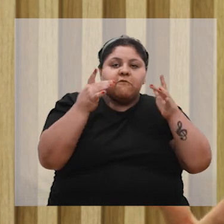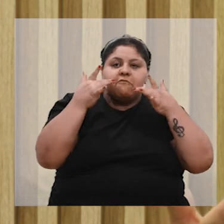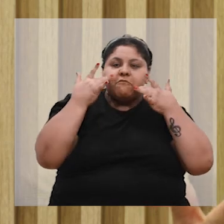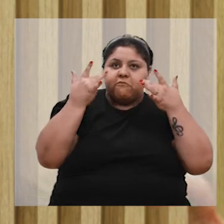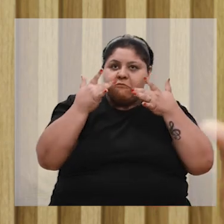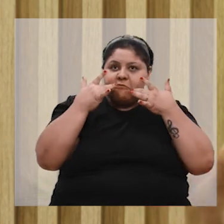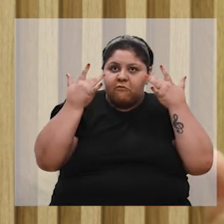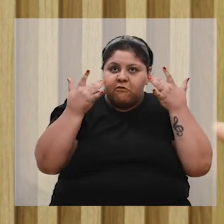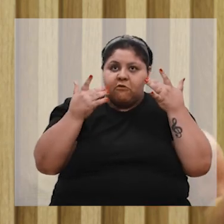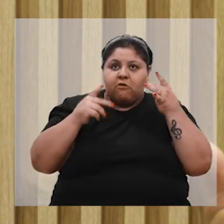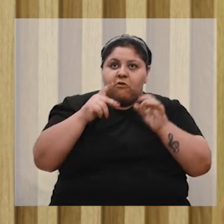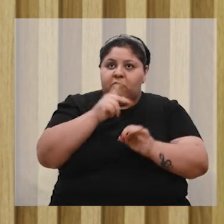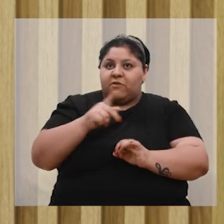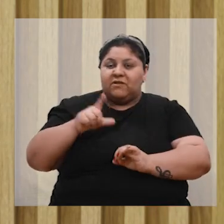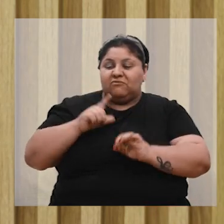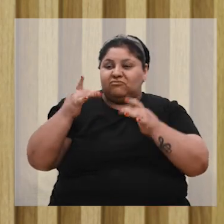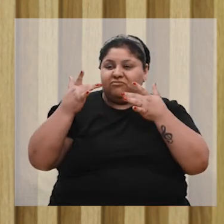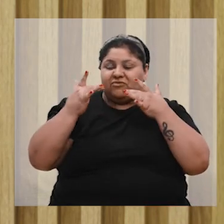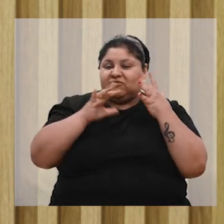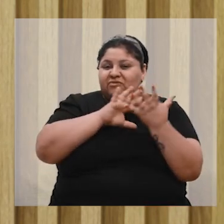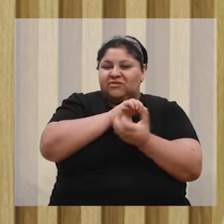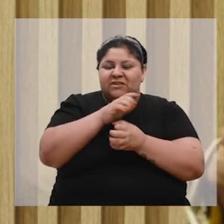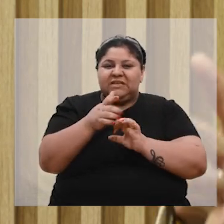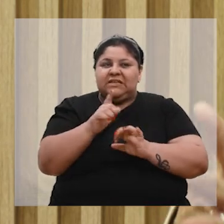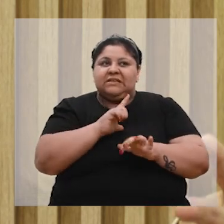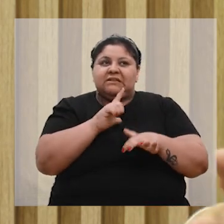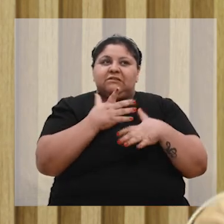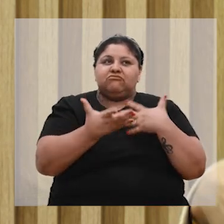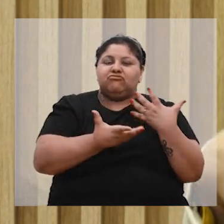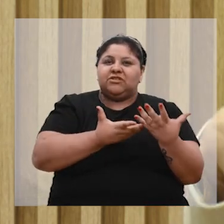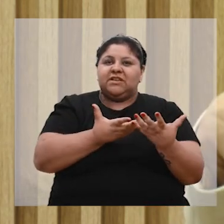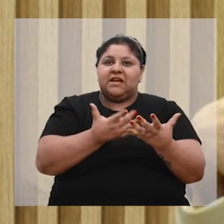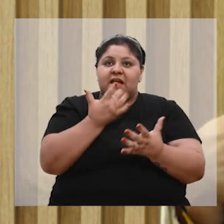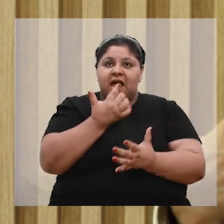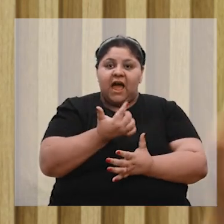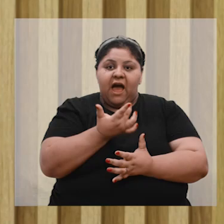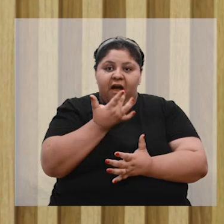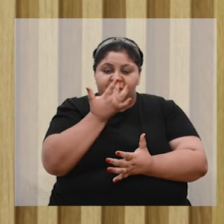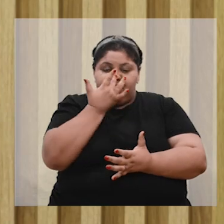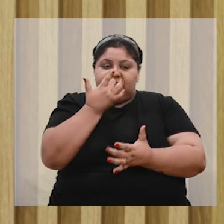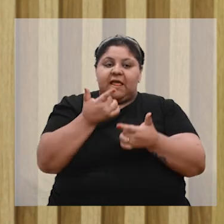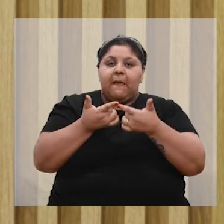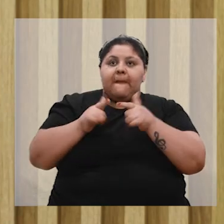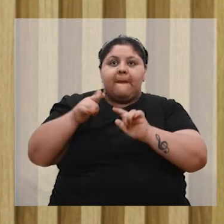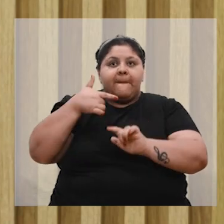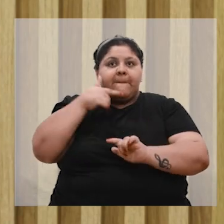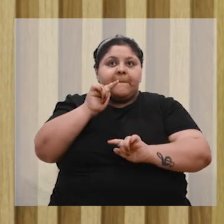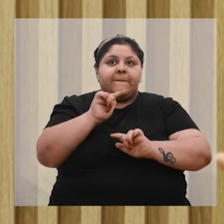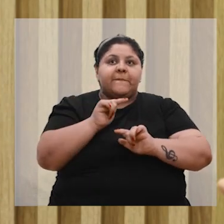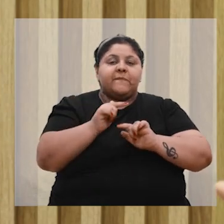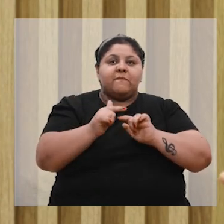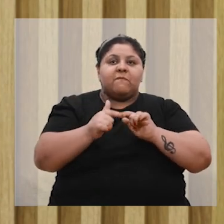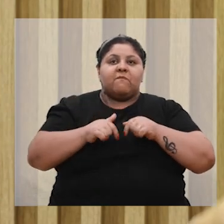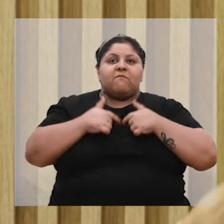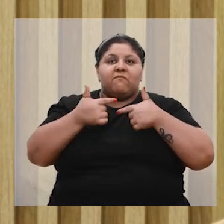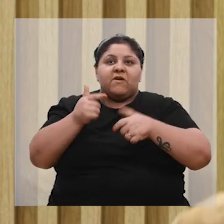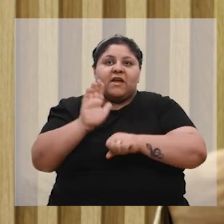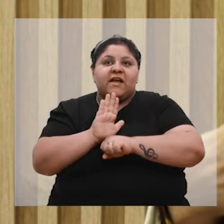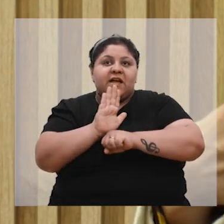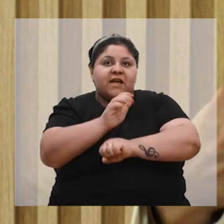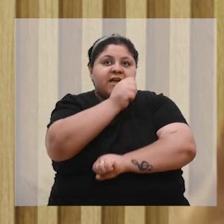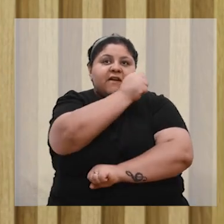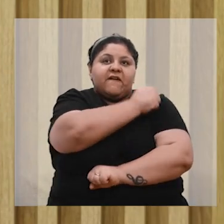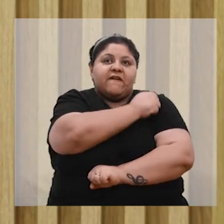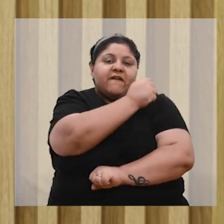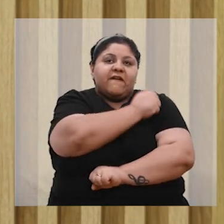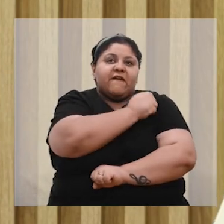de artes, não tinha muito assim habilidade no teatro, mas conseguiu fazer um exercício e ajudar uma aluna a